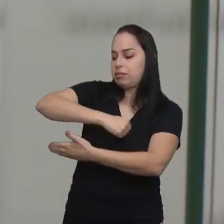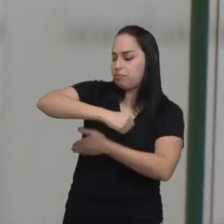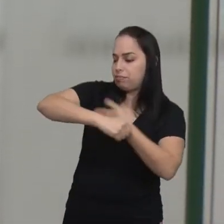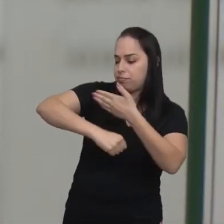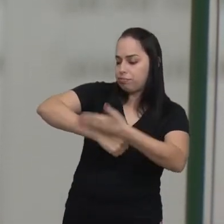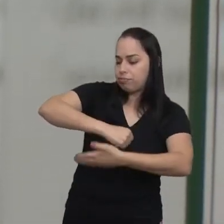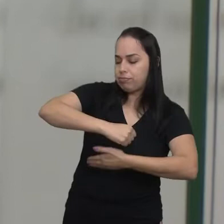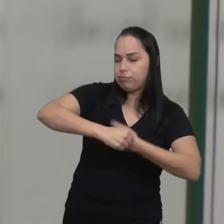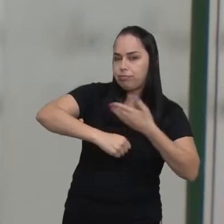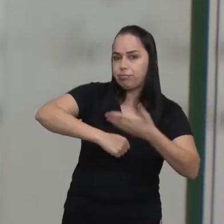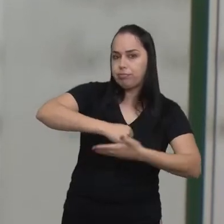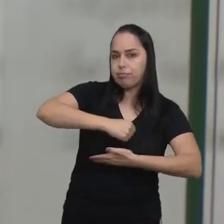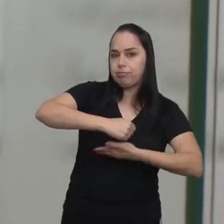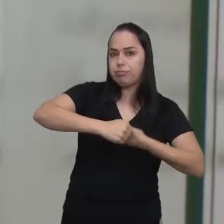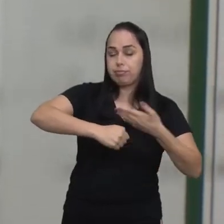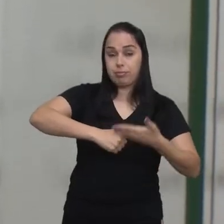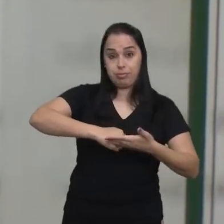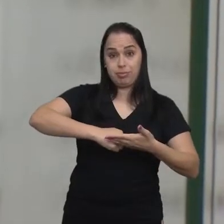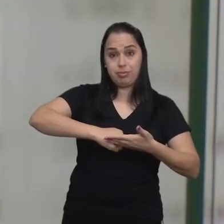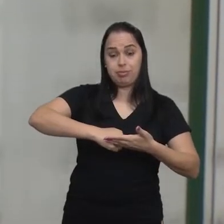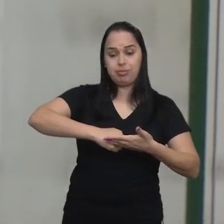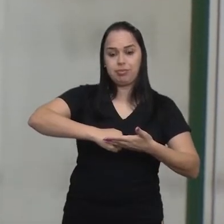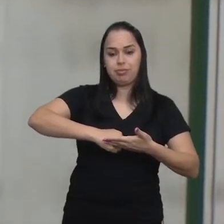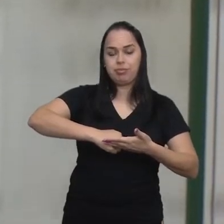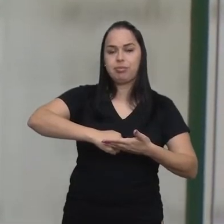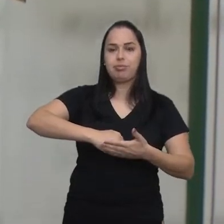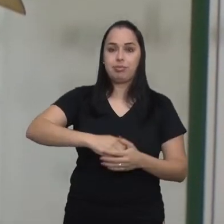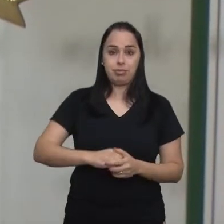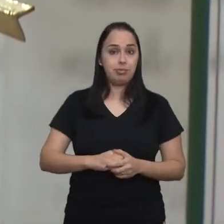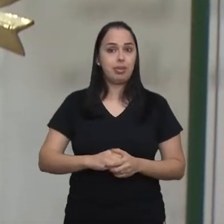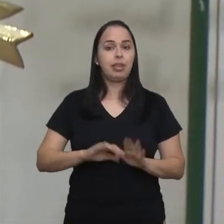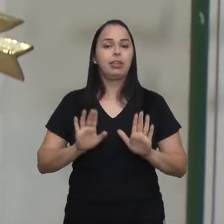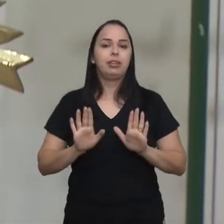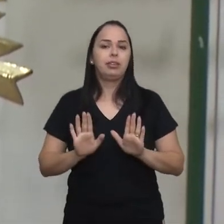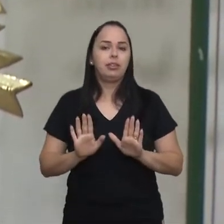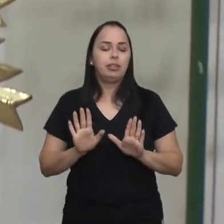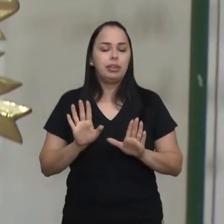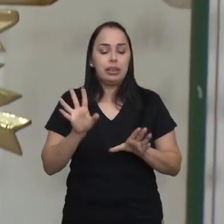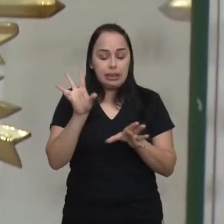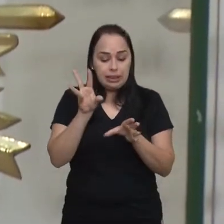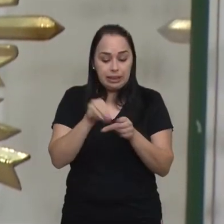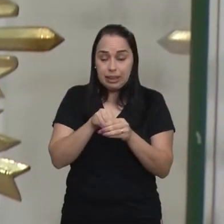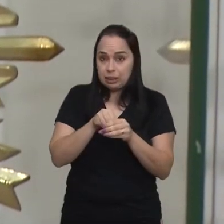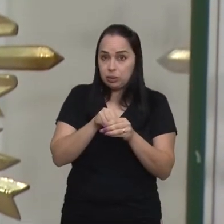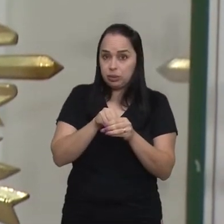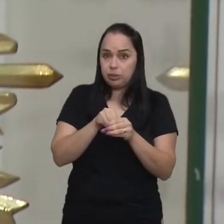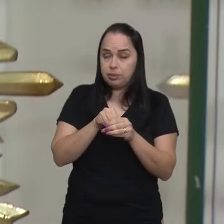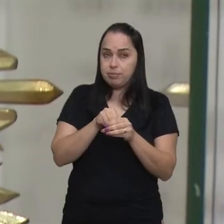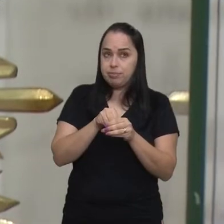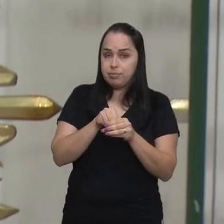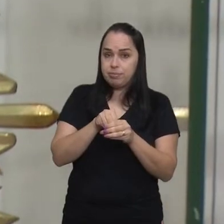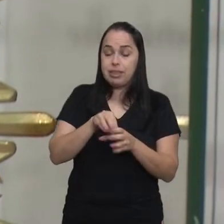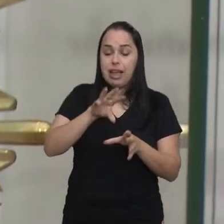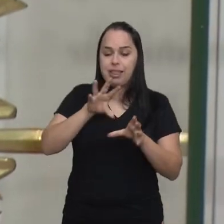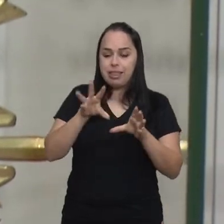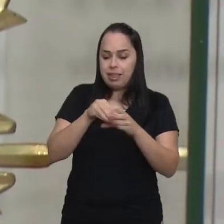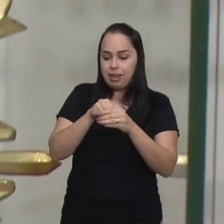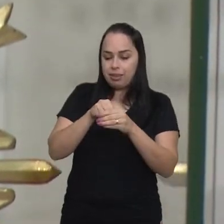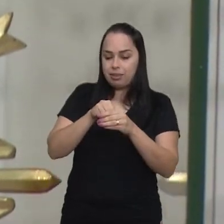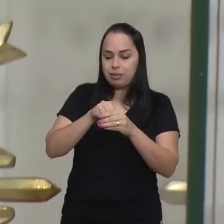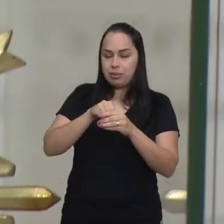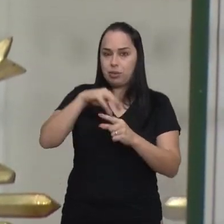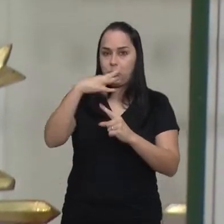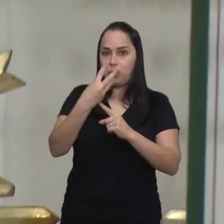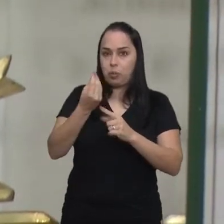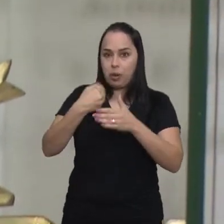carrega o Santíssimo, o manto humeral, ele carrega o Santíssimo. Então, dentro do acervo